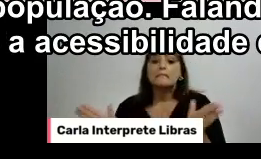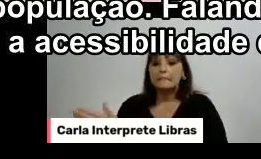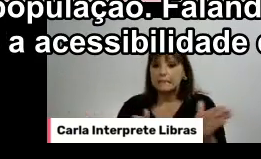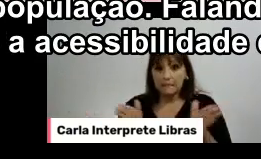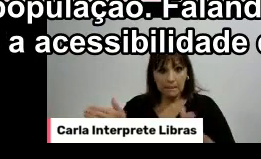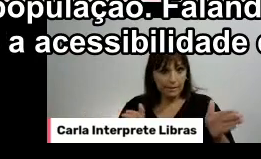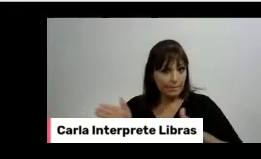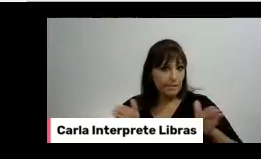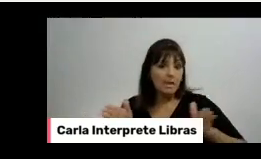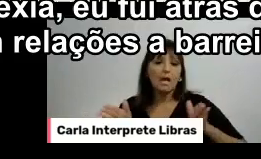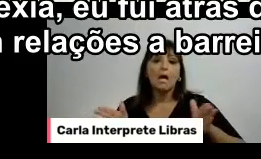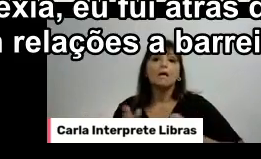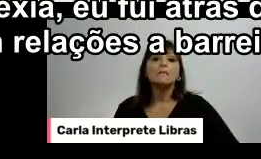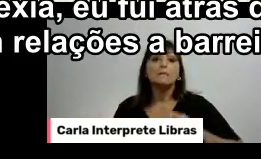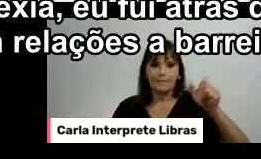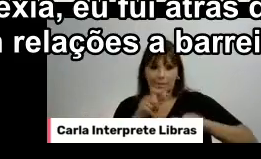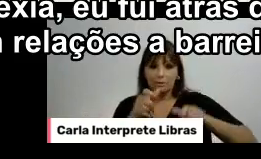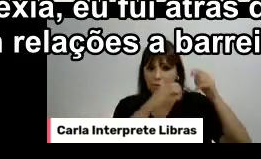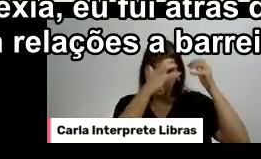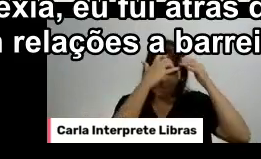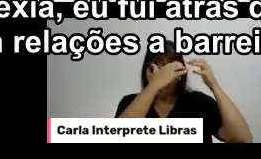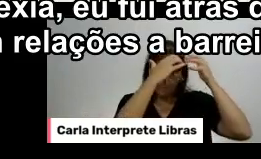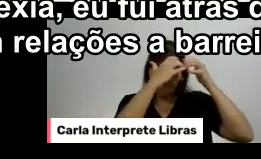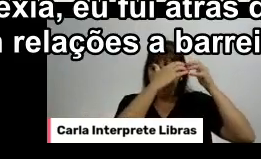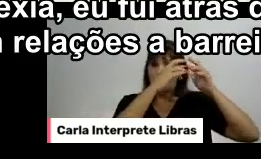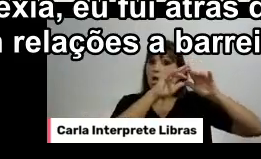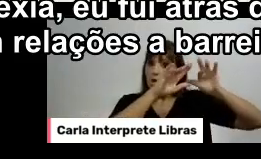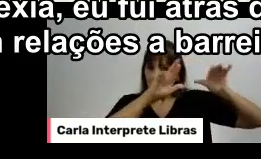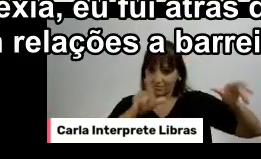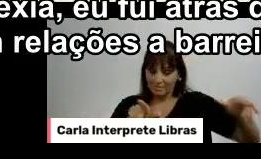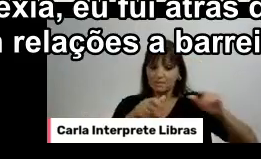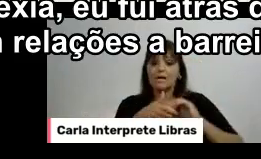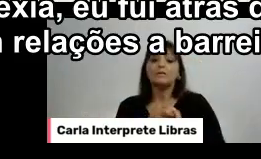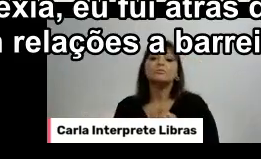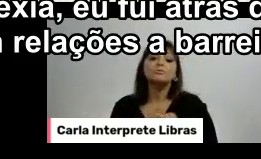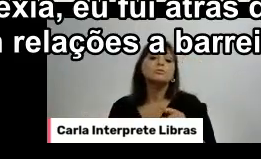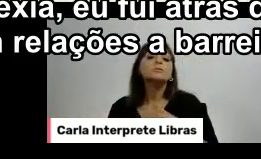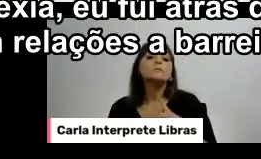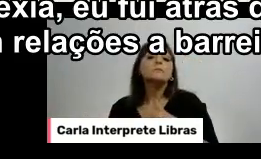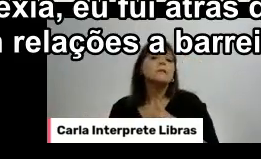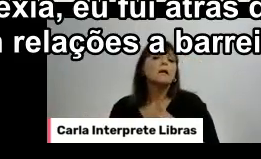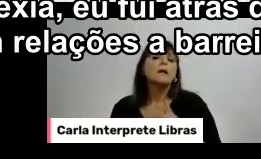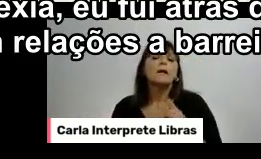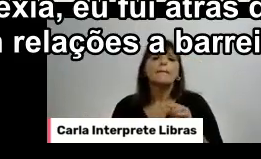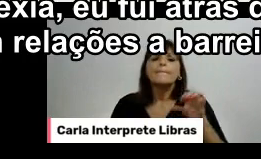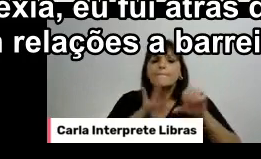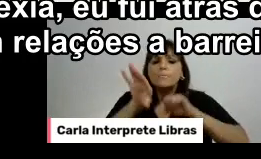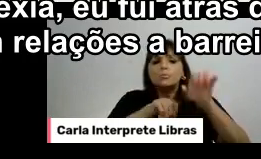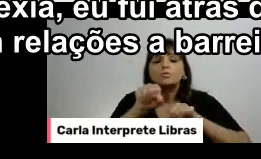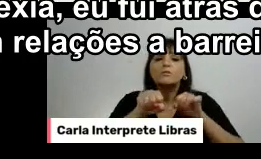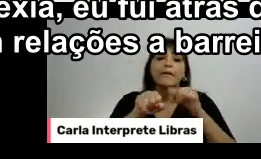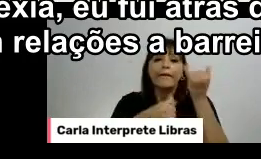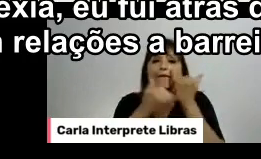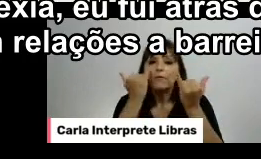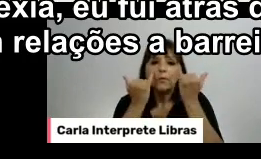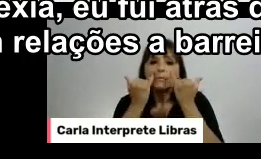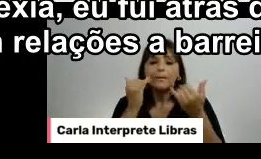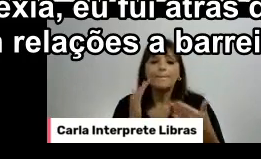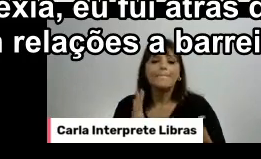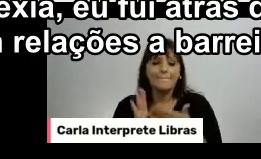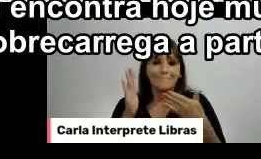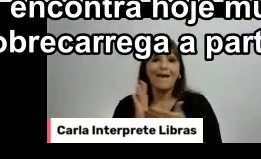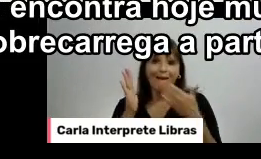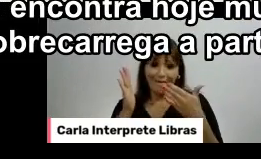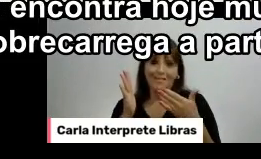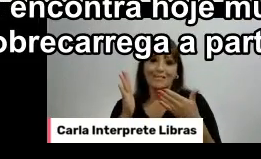para pessoas com neurodiversidade, né, eu fui atrás de algumas informações com relações a barreiras encontradas, né?